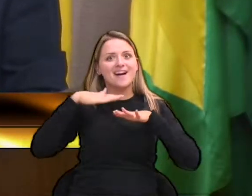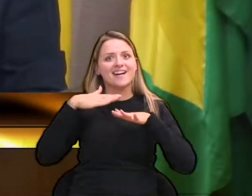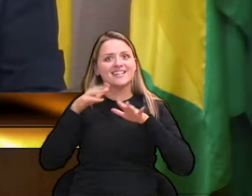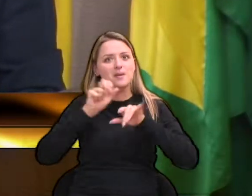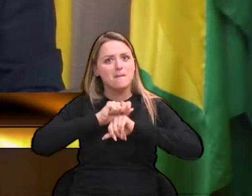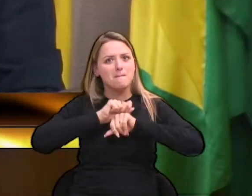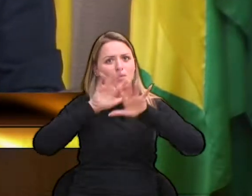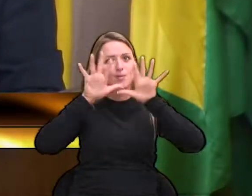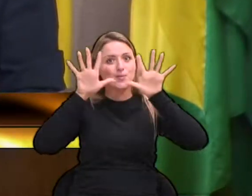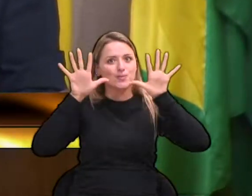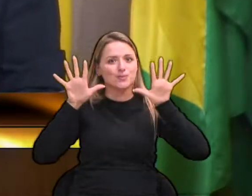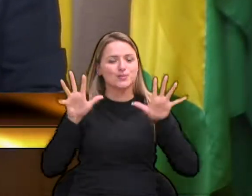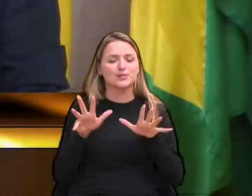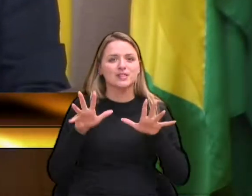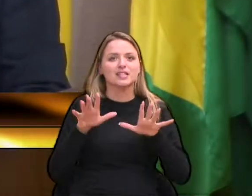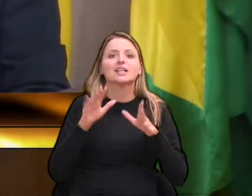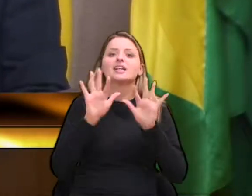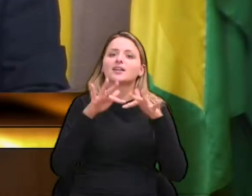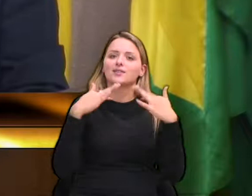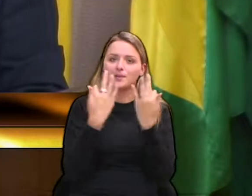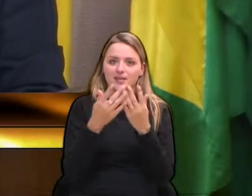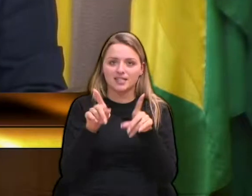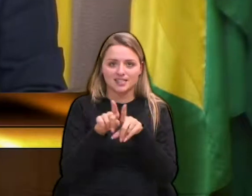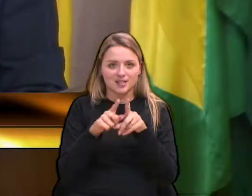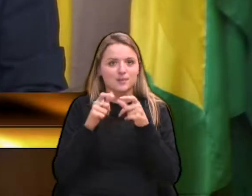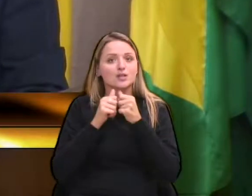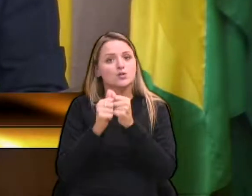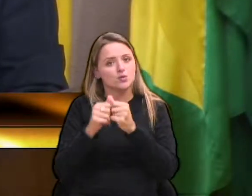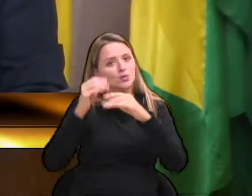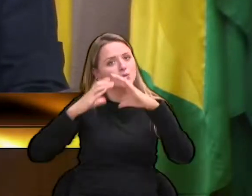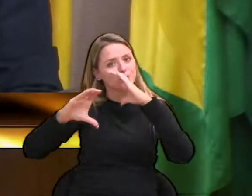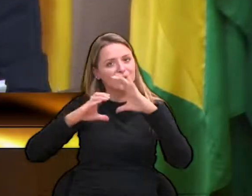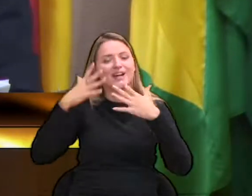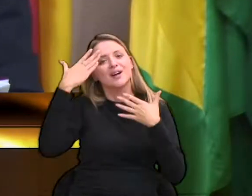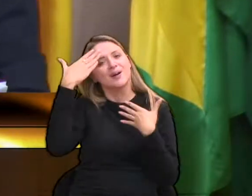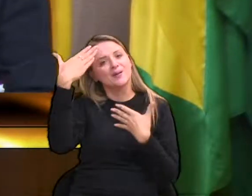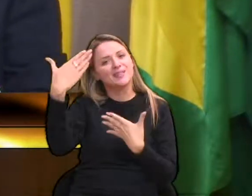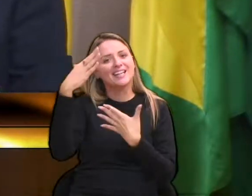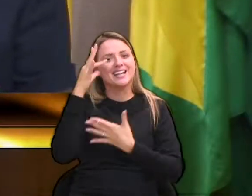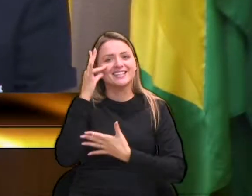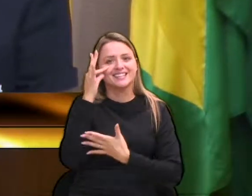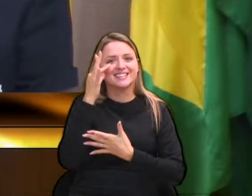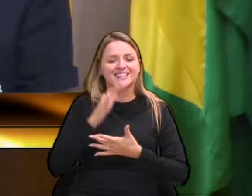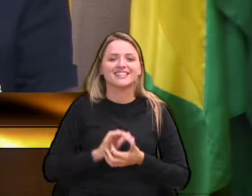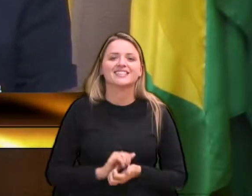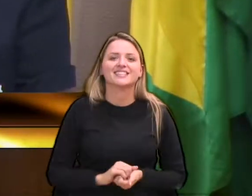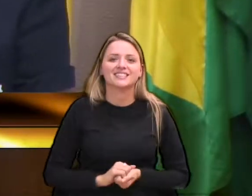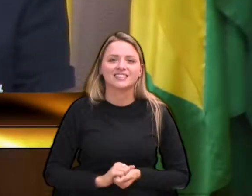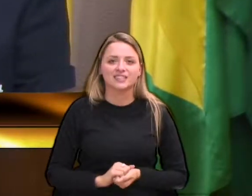e familiares que também estão junto com o coral. Obrigado pela presença.